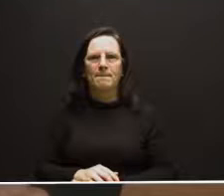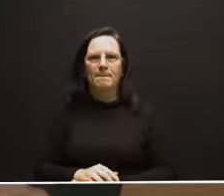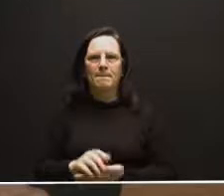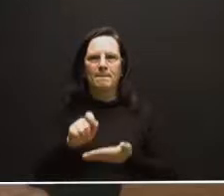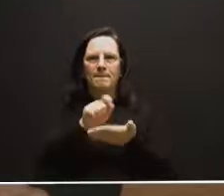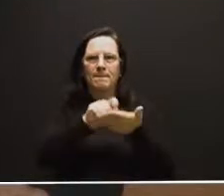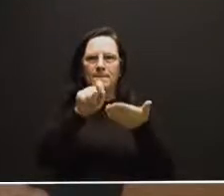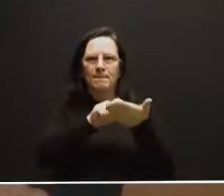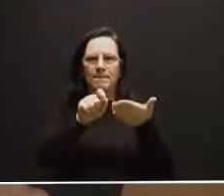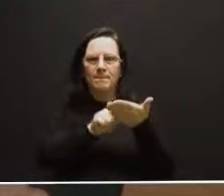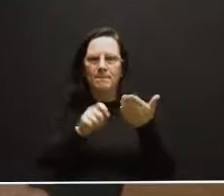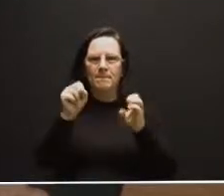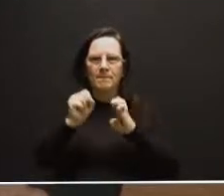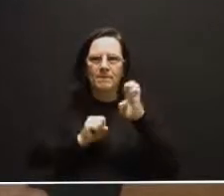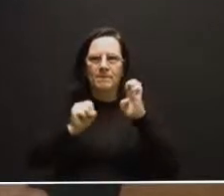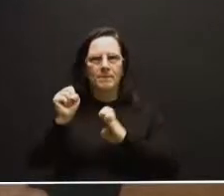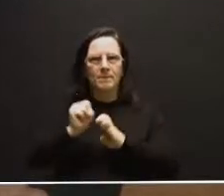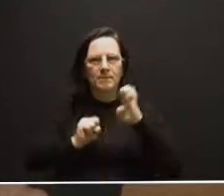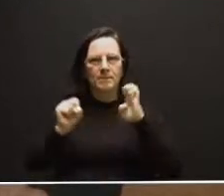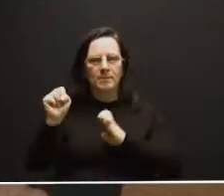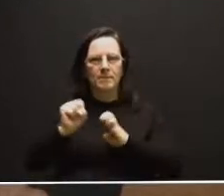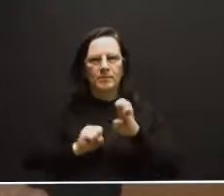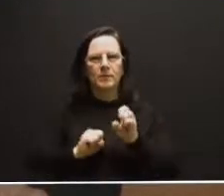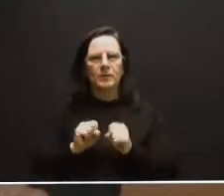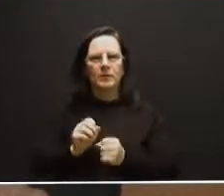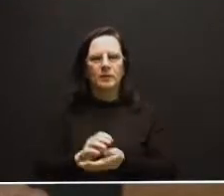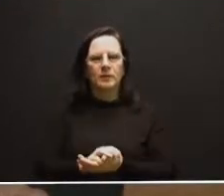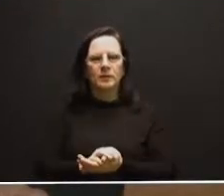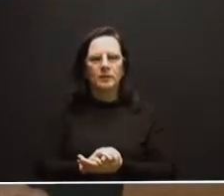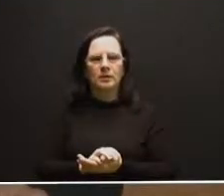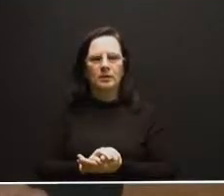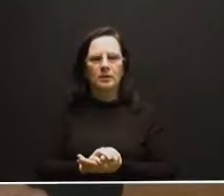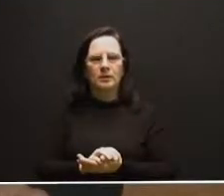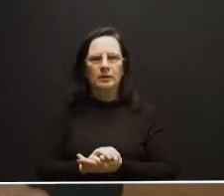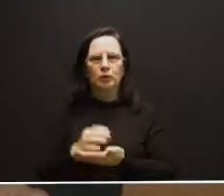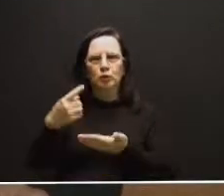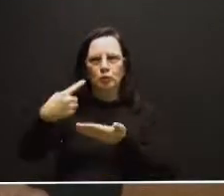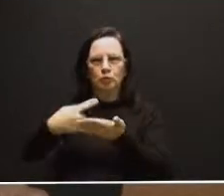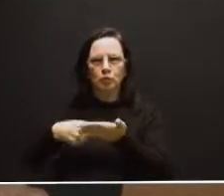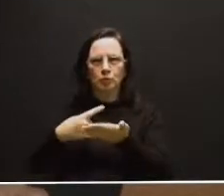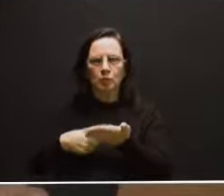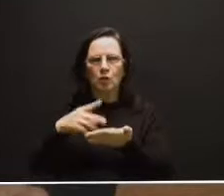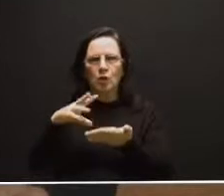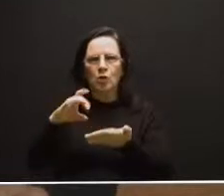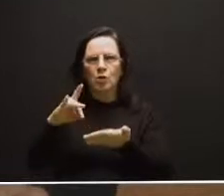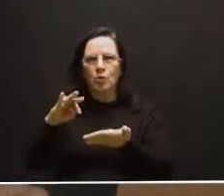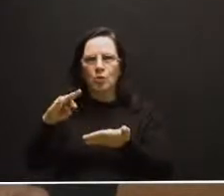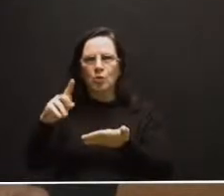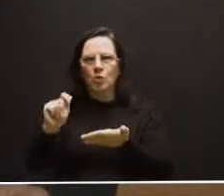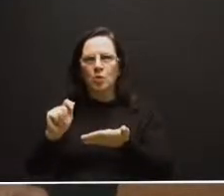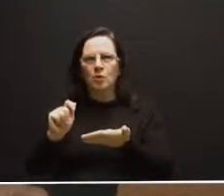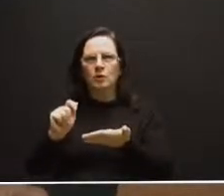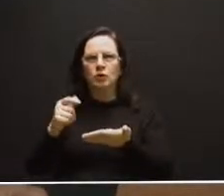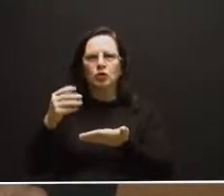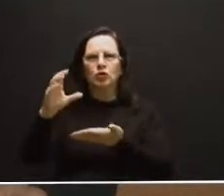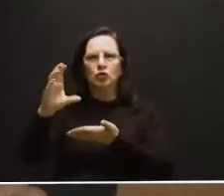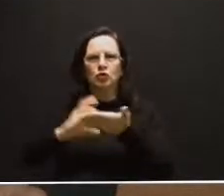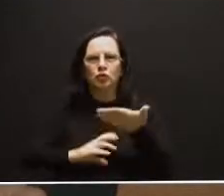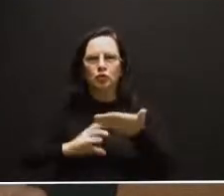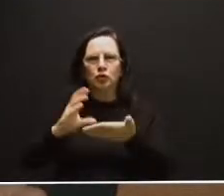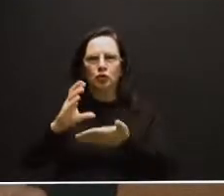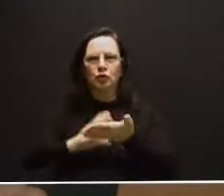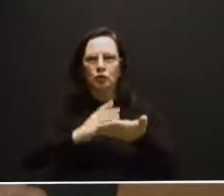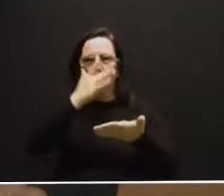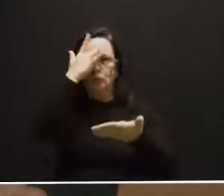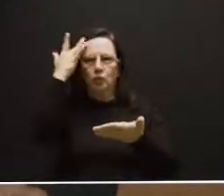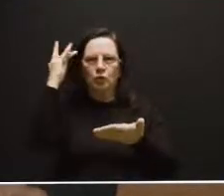empresas terceirizadas do poder executivo a cumprir as cotas de contra a ação de